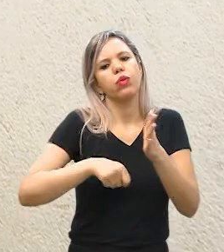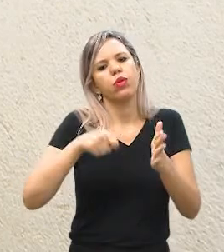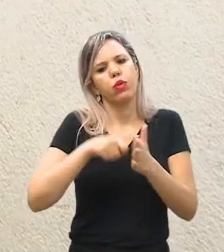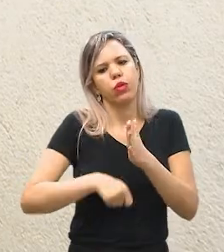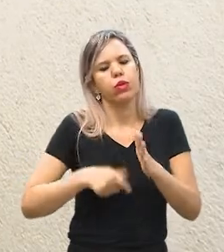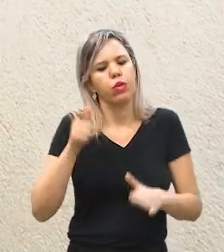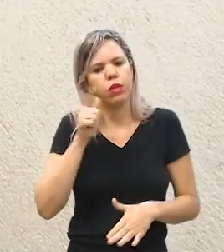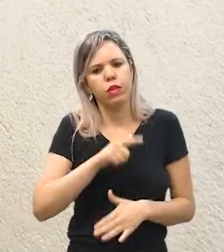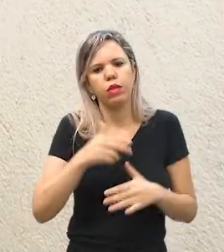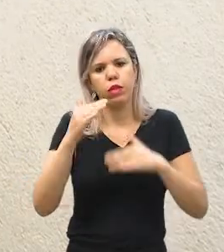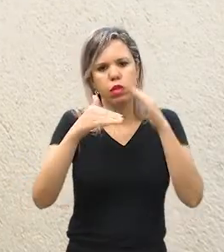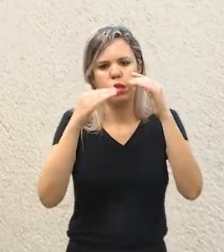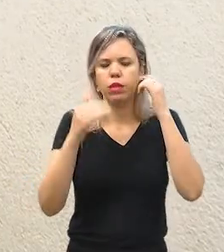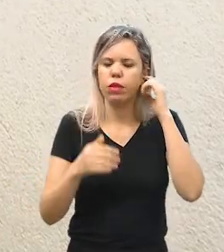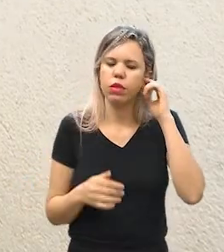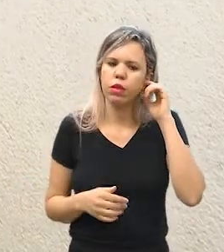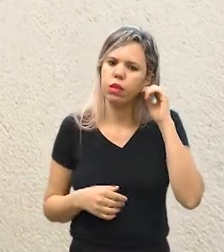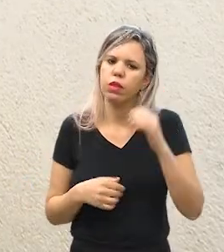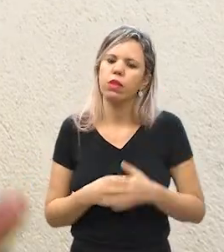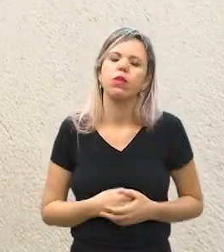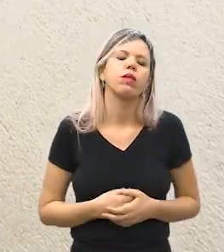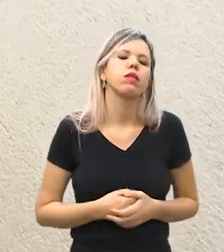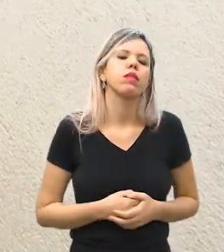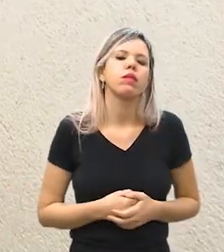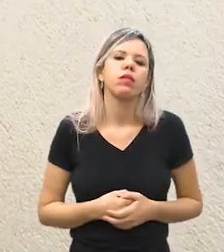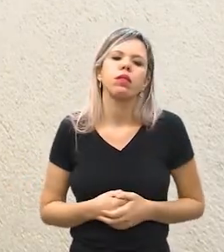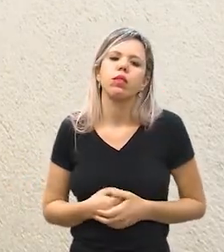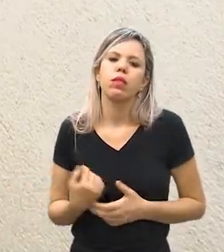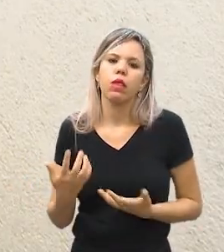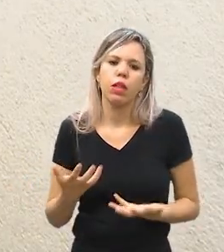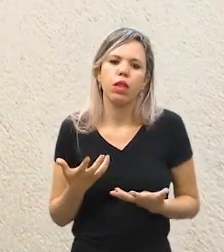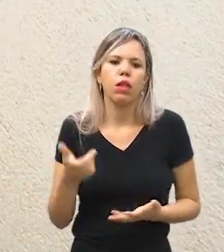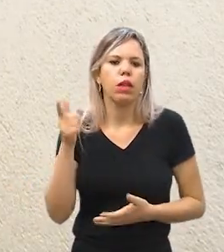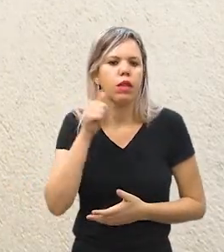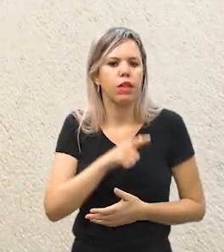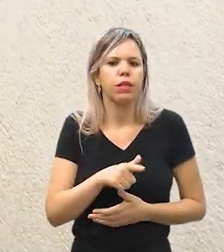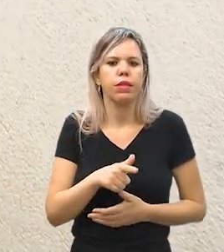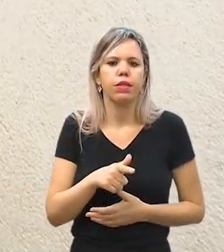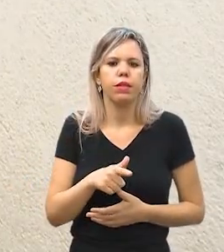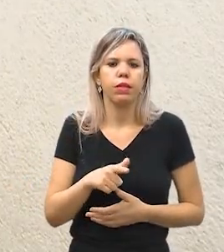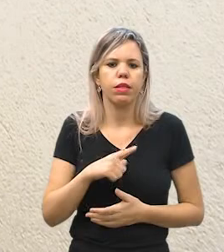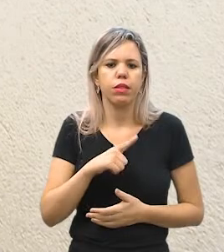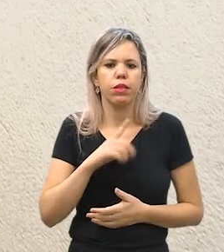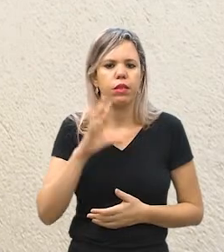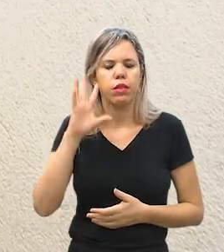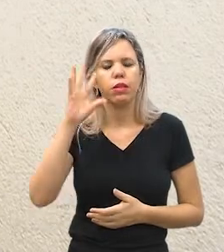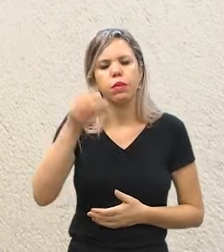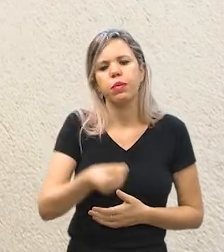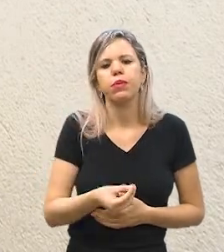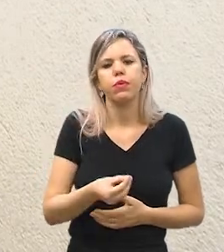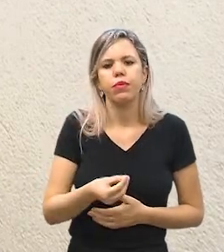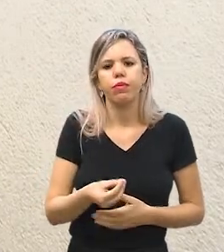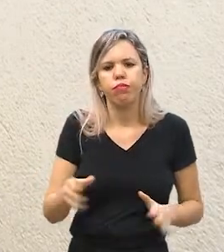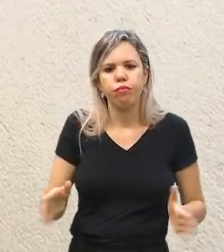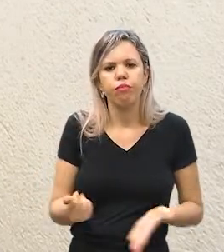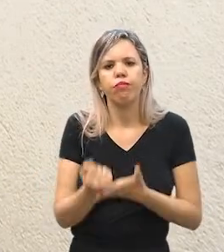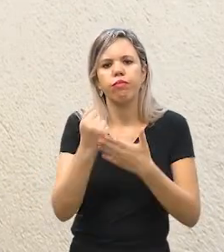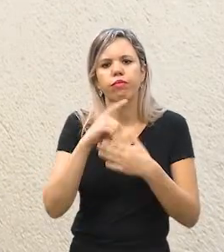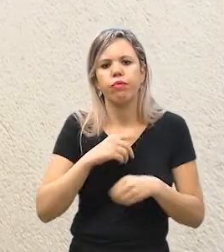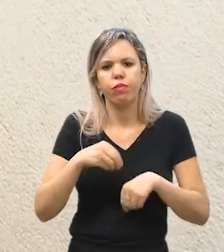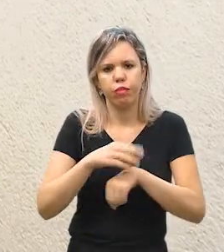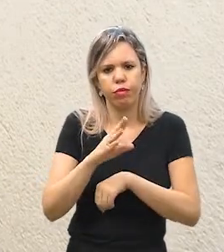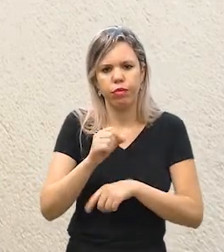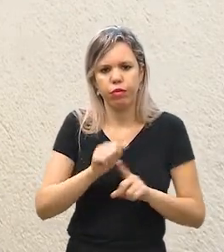suas conquistas, para os seus retrocessos. A gente queria que ela ganhasse, nós tínhamos o entendimento que a contribuição que ela deu